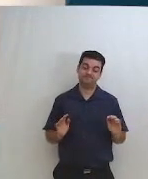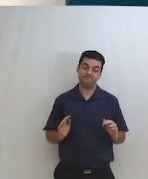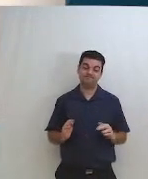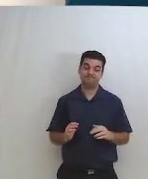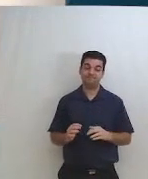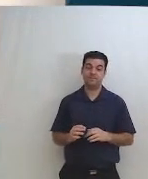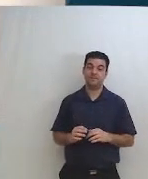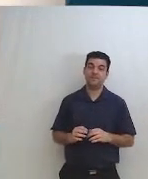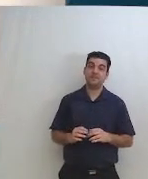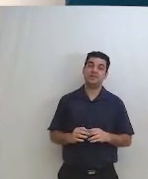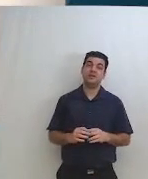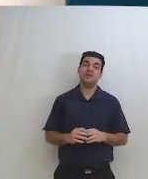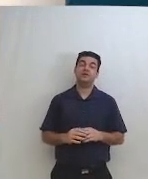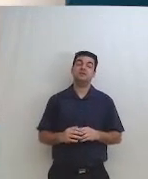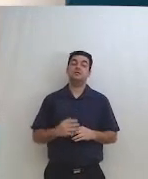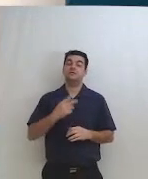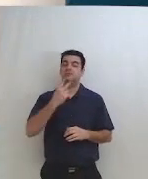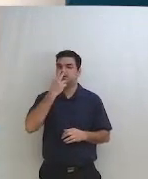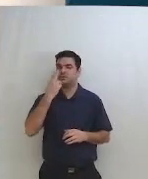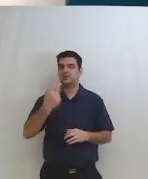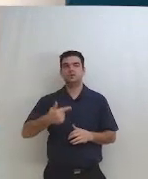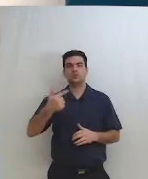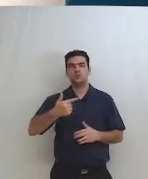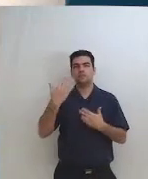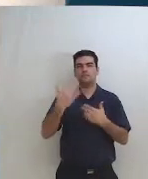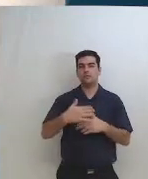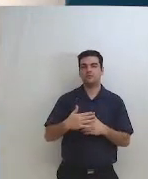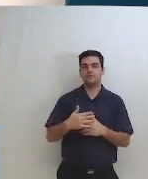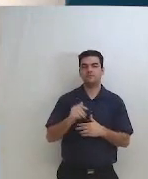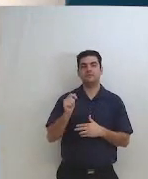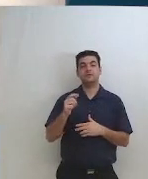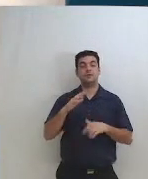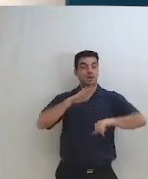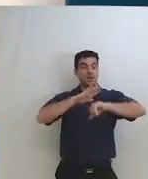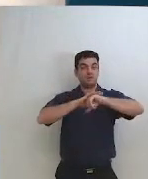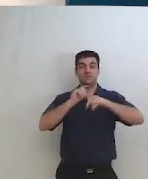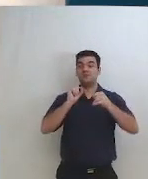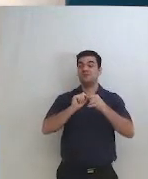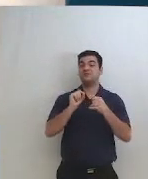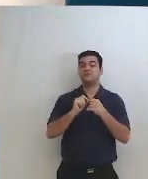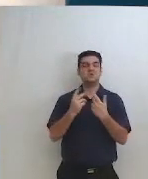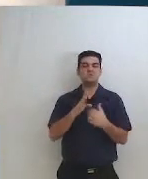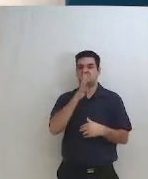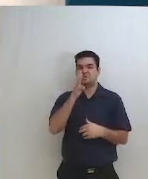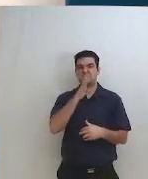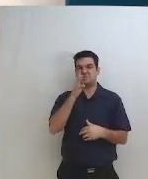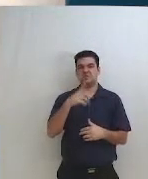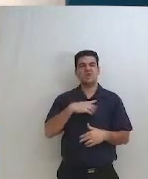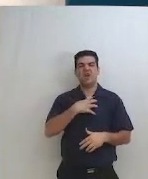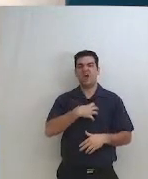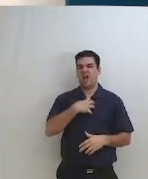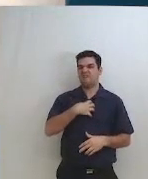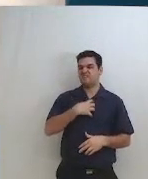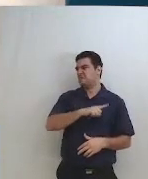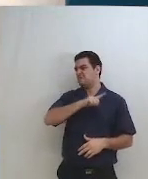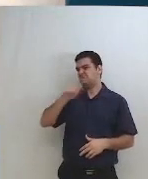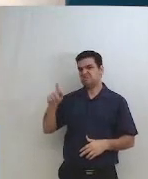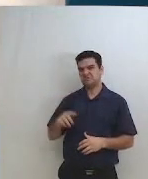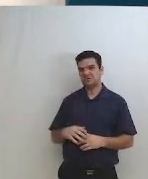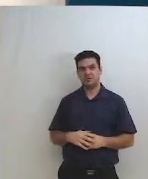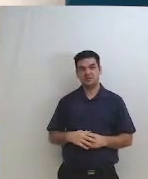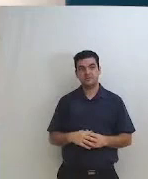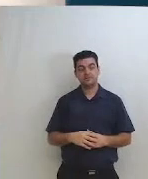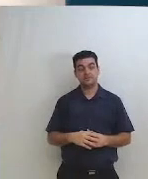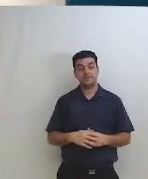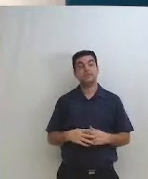há, segundo a prova dos autos, indício de que o crime tenha sido cometido por motivo fútil mediante recurso que dificultou a defesa da vítima, consignando ainda que nessa